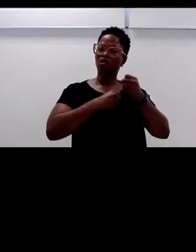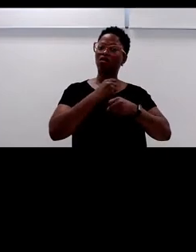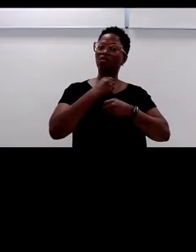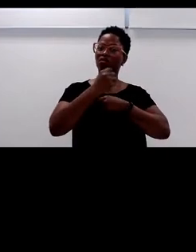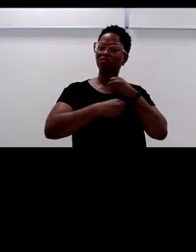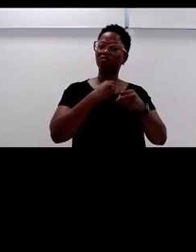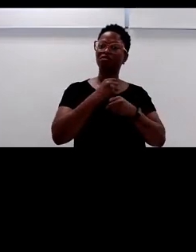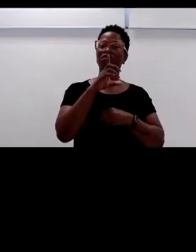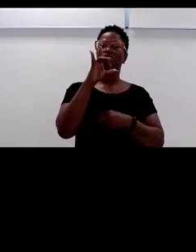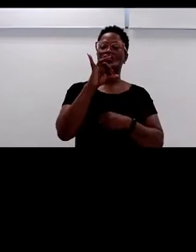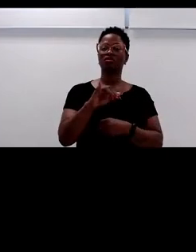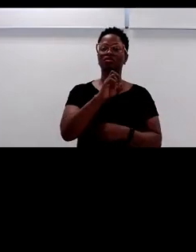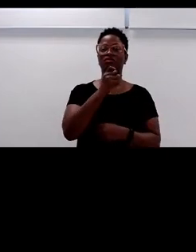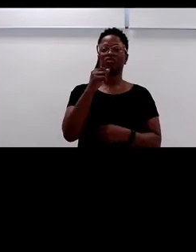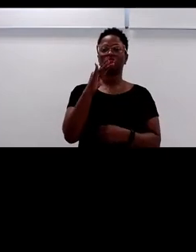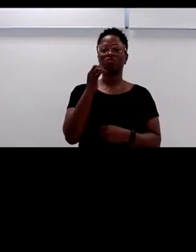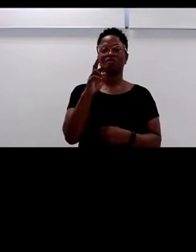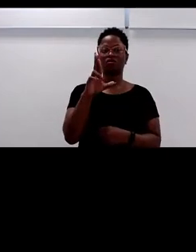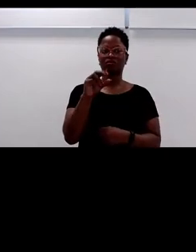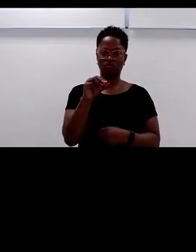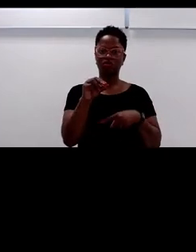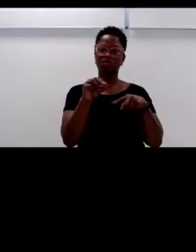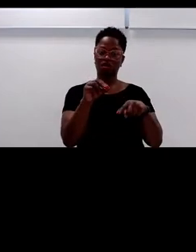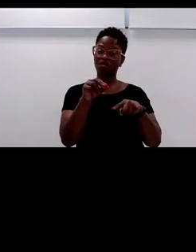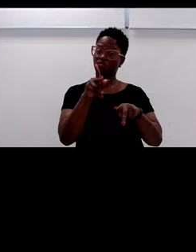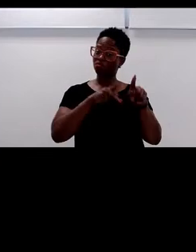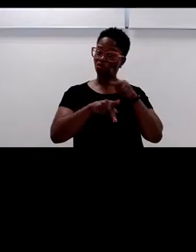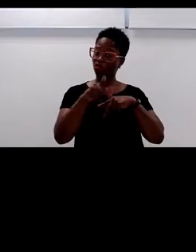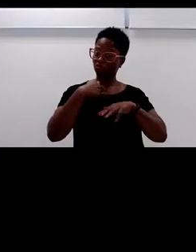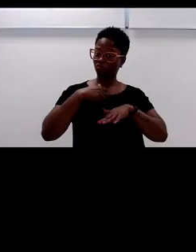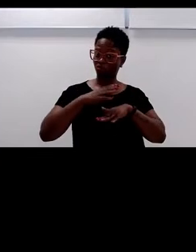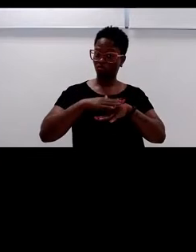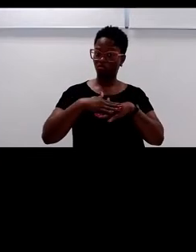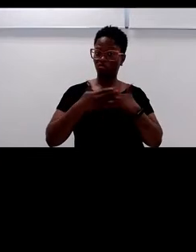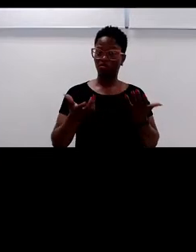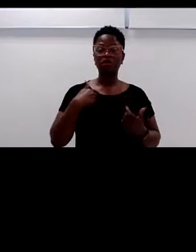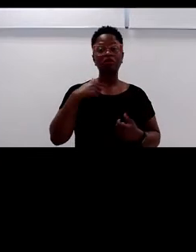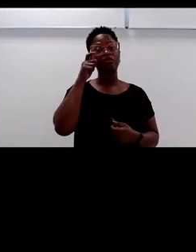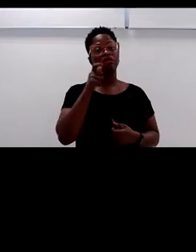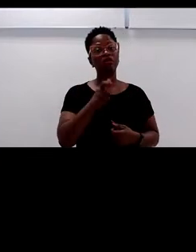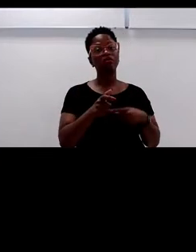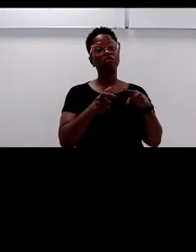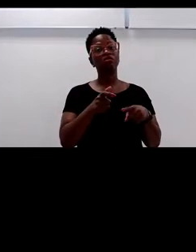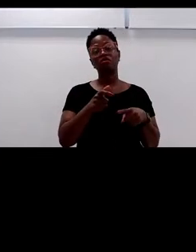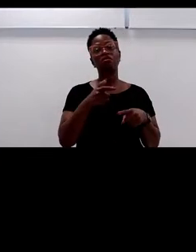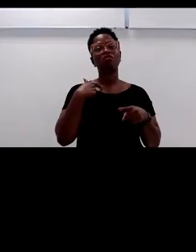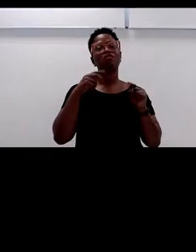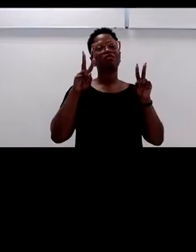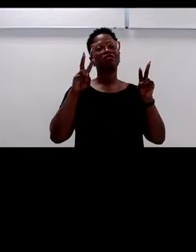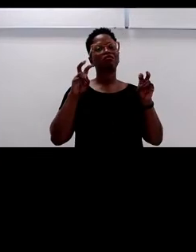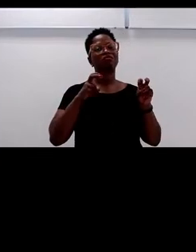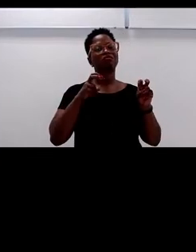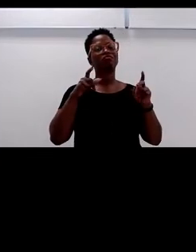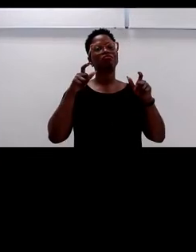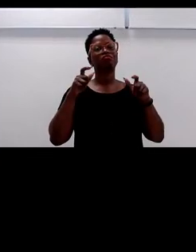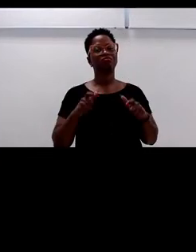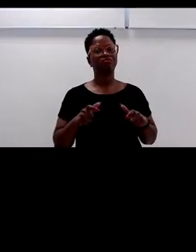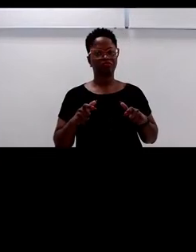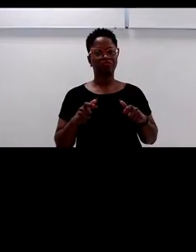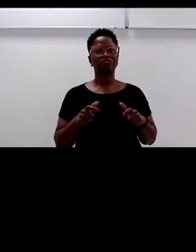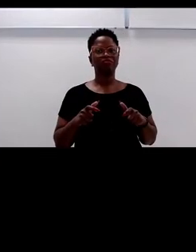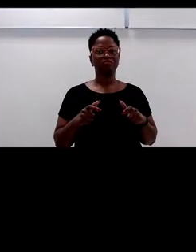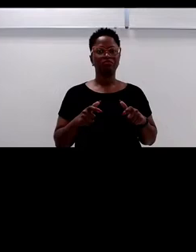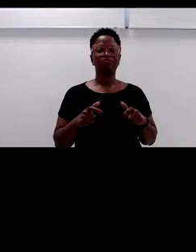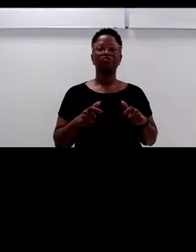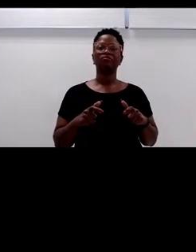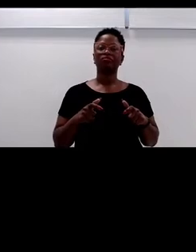Pedro. E era uma procissão do povo. Então eu achei interessante pegar essa questão local e